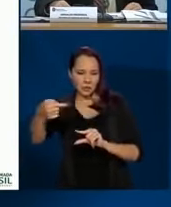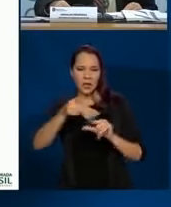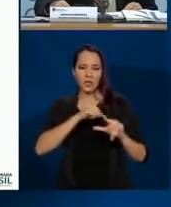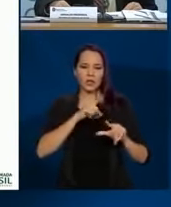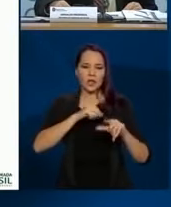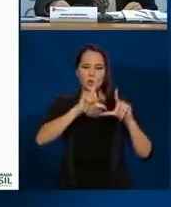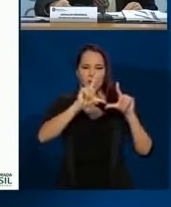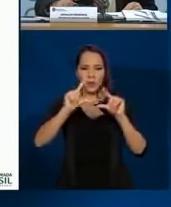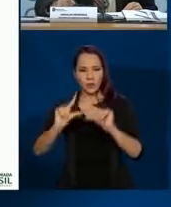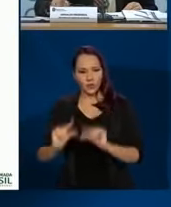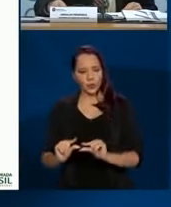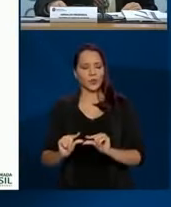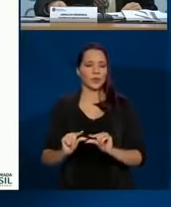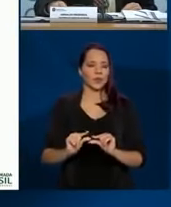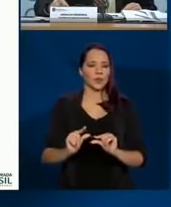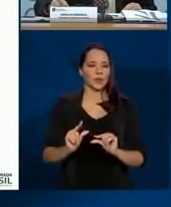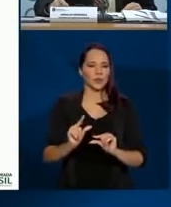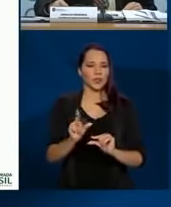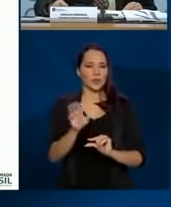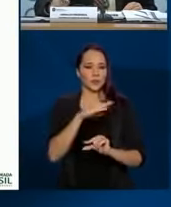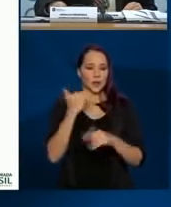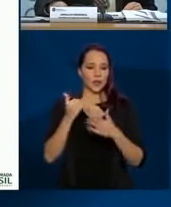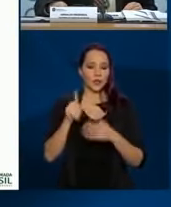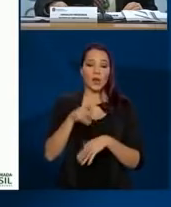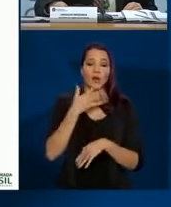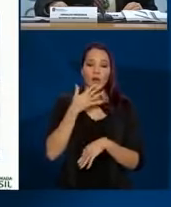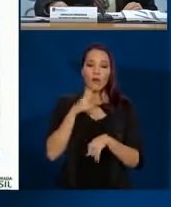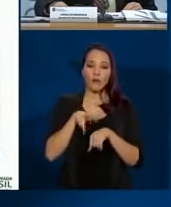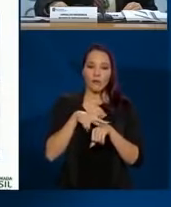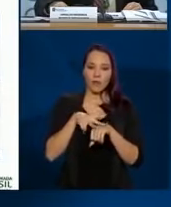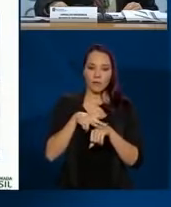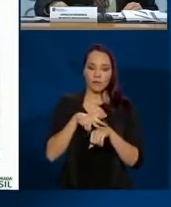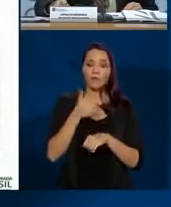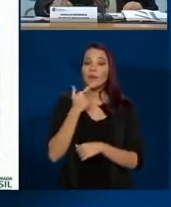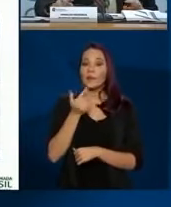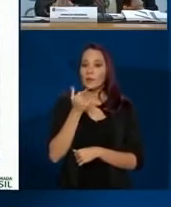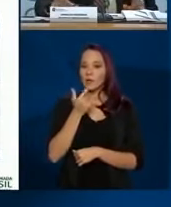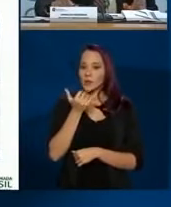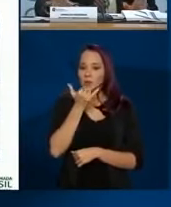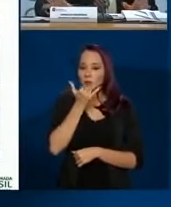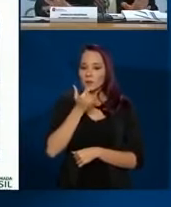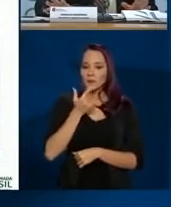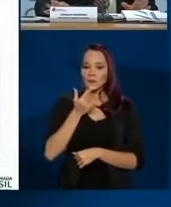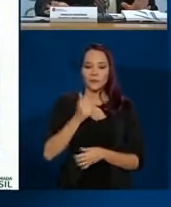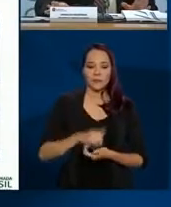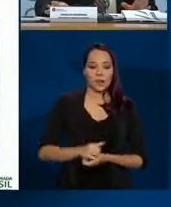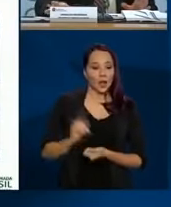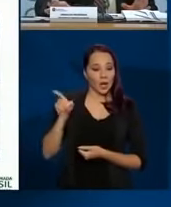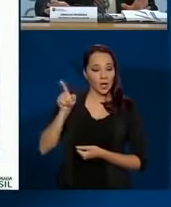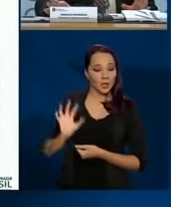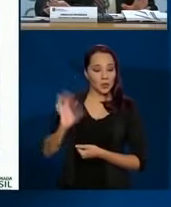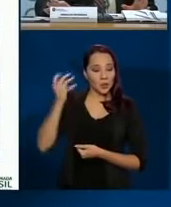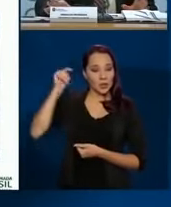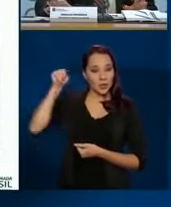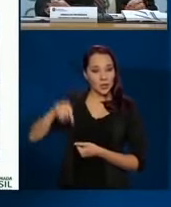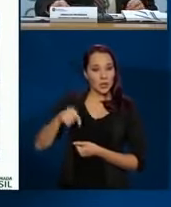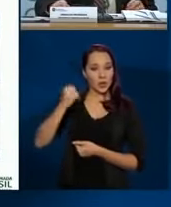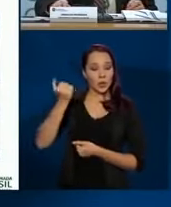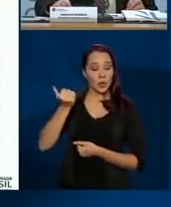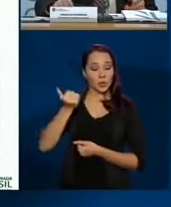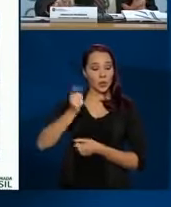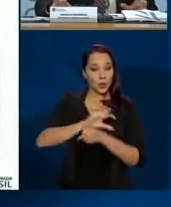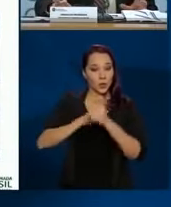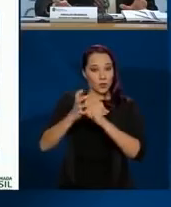semana epidemiológica no Brasil, que está em vermelho. Próximo slide. Essa é a situação epidemiológica da Covid no